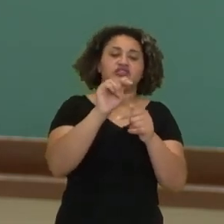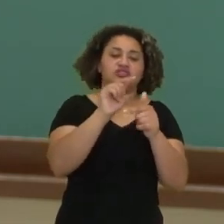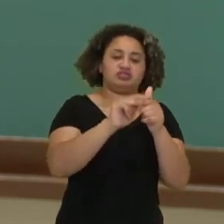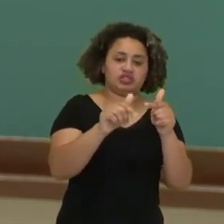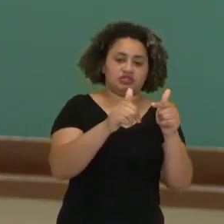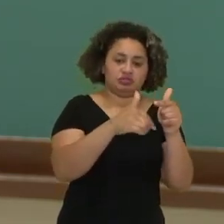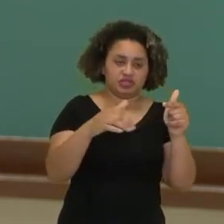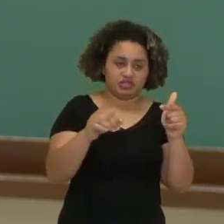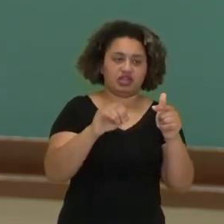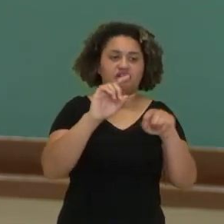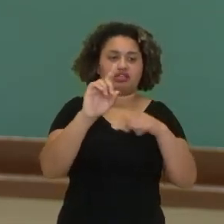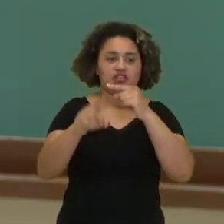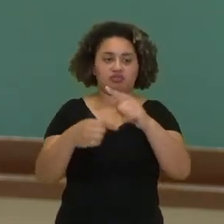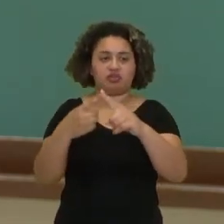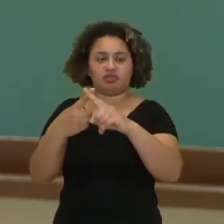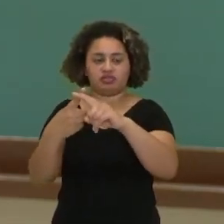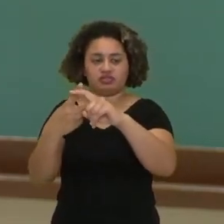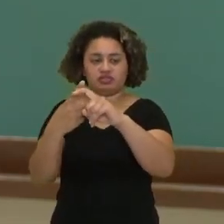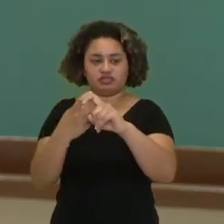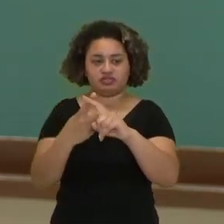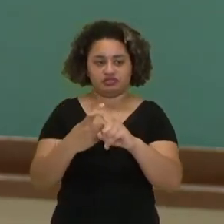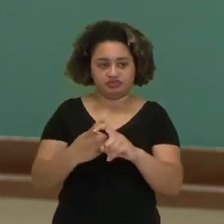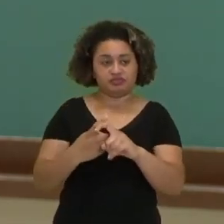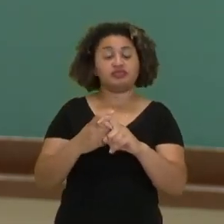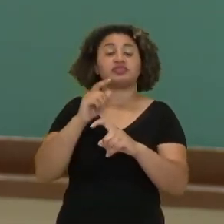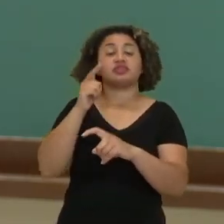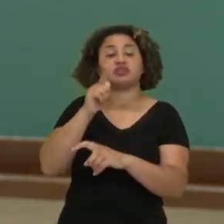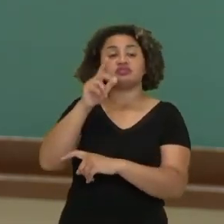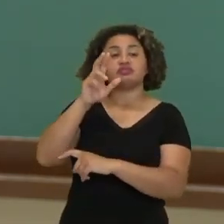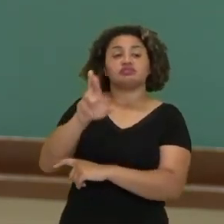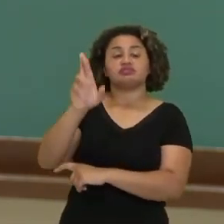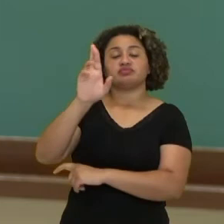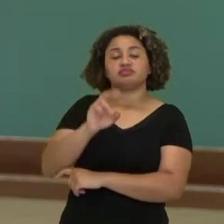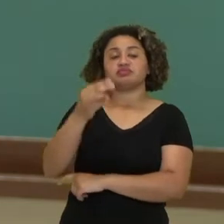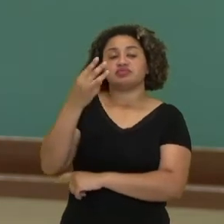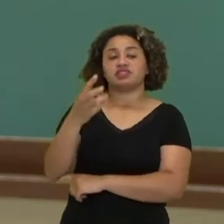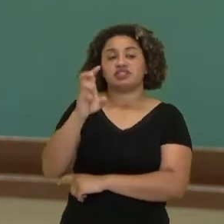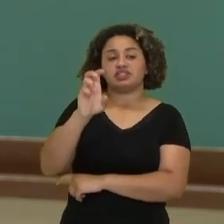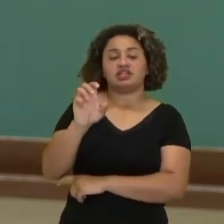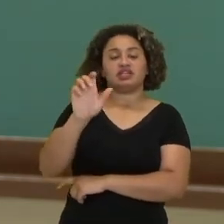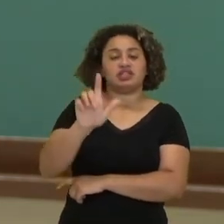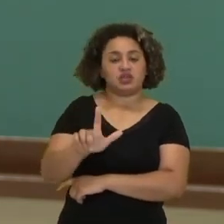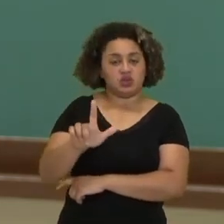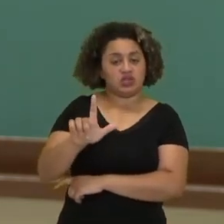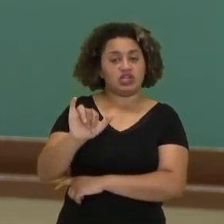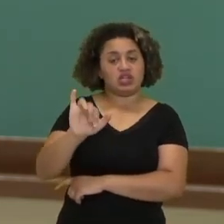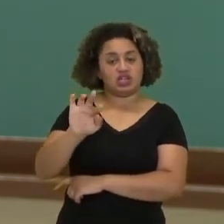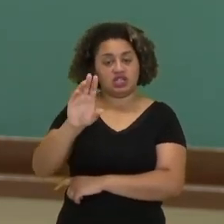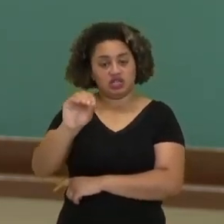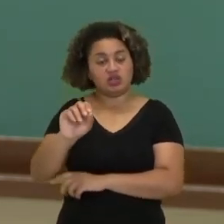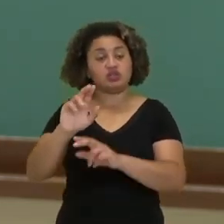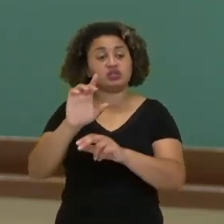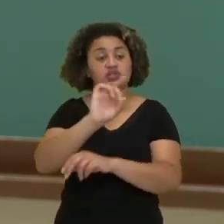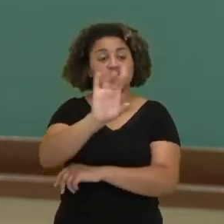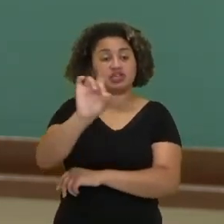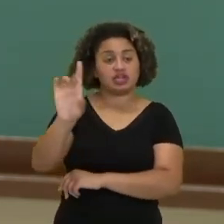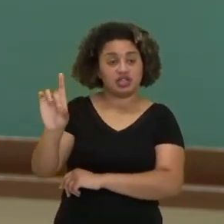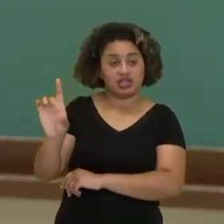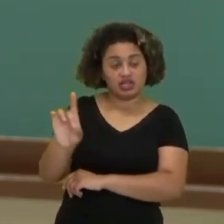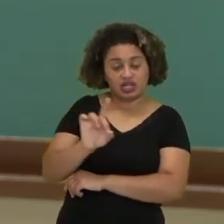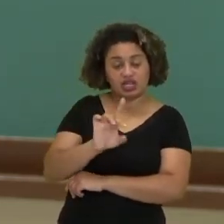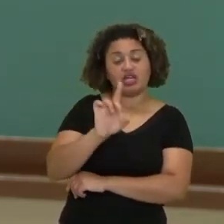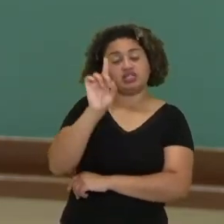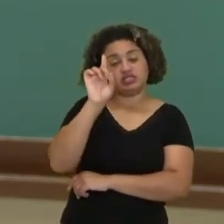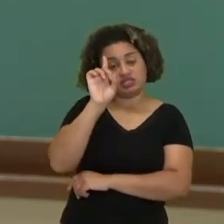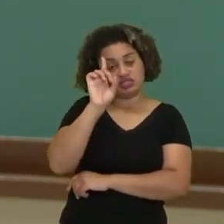100. Multipliquei por 100, deu 1,4. Esse 1,4 eu divido